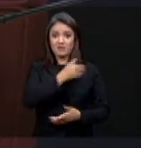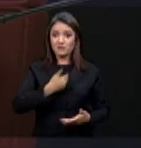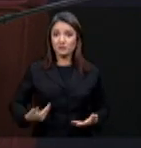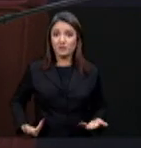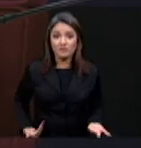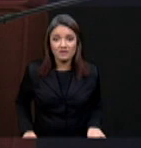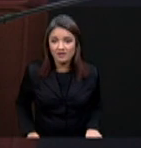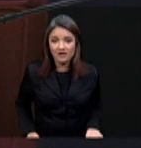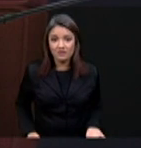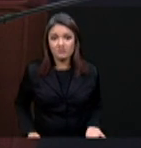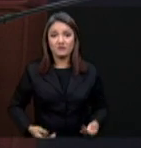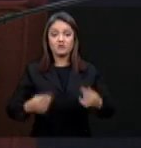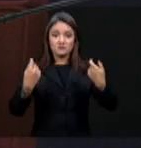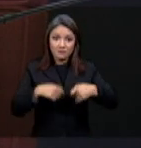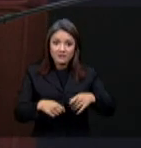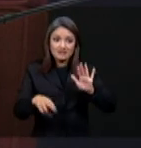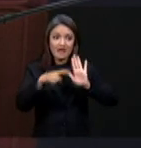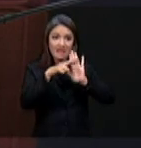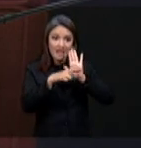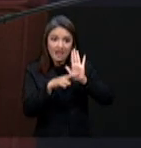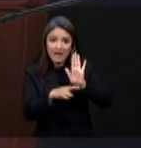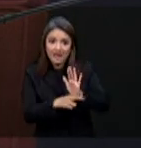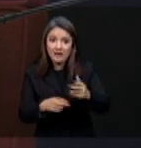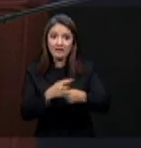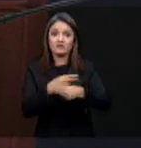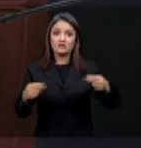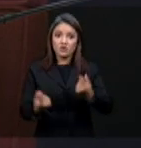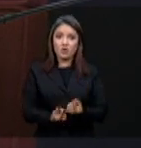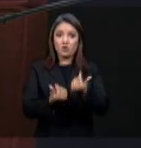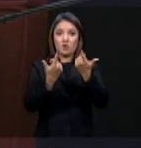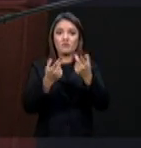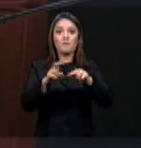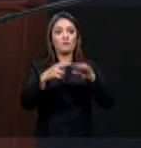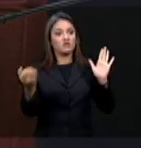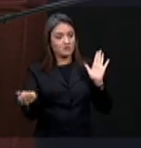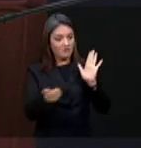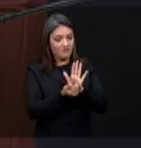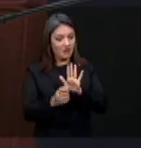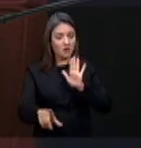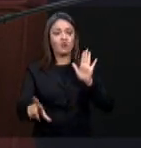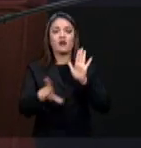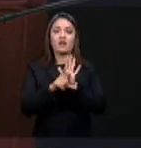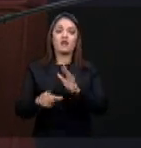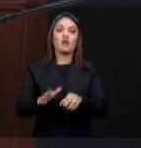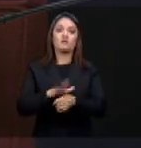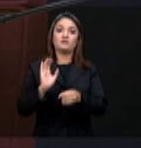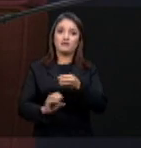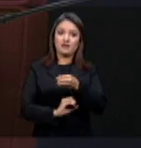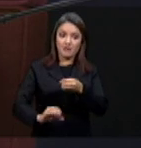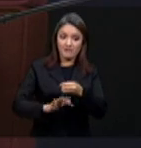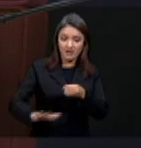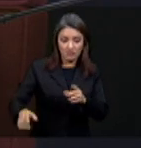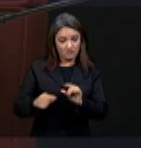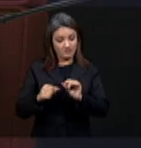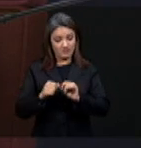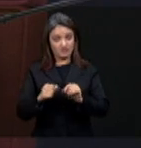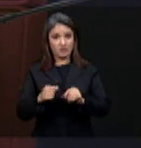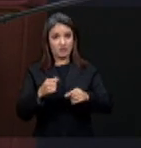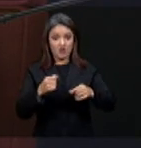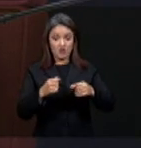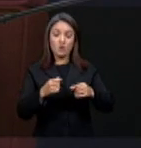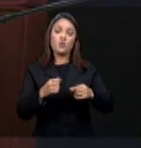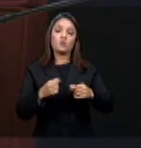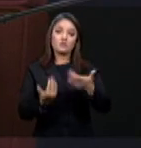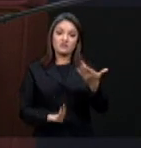a atividade econômica e foi isso que foi feito com o Marco legal de saneamento regular uma atividade pública que têm todos lá suas